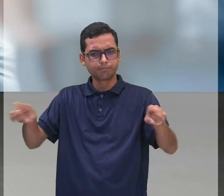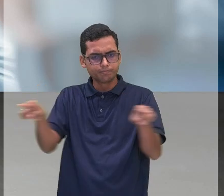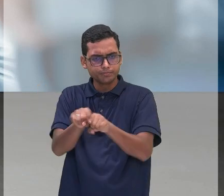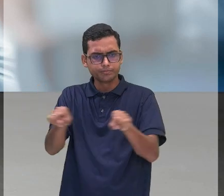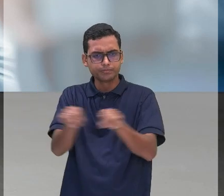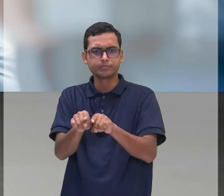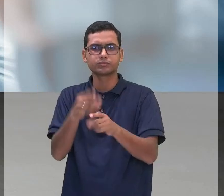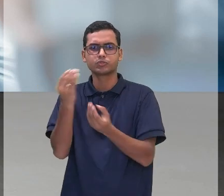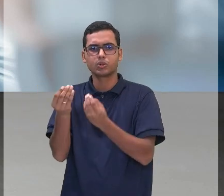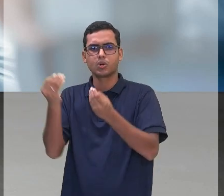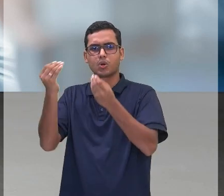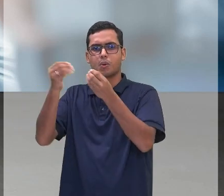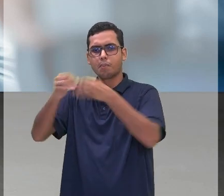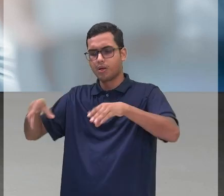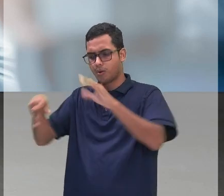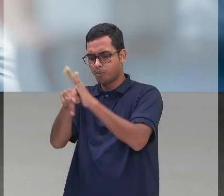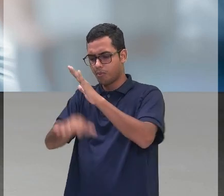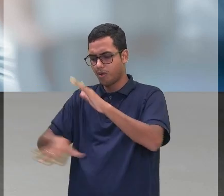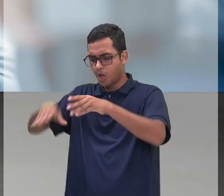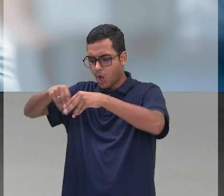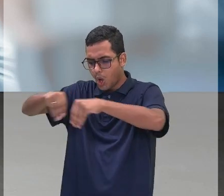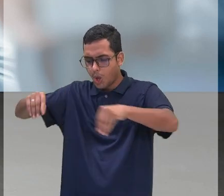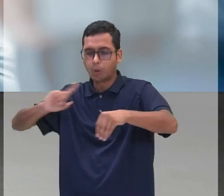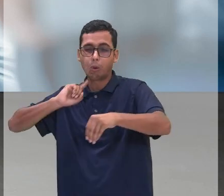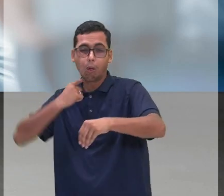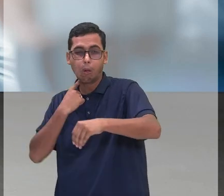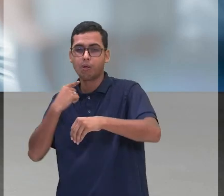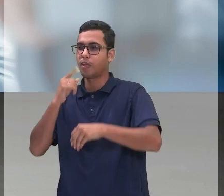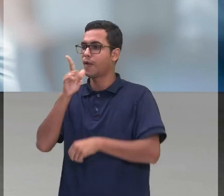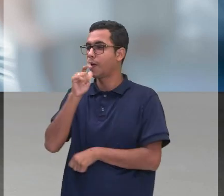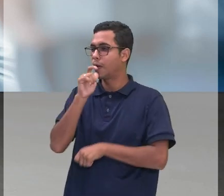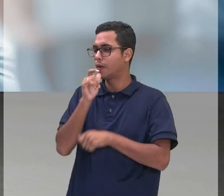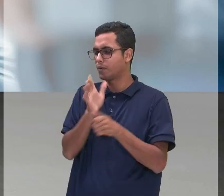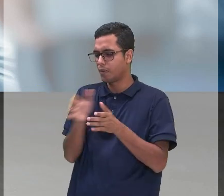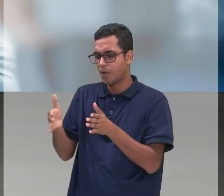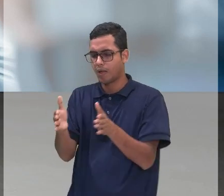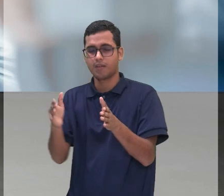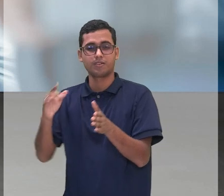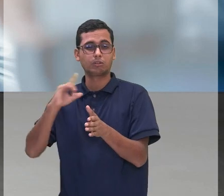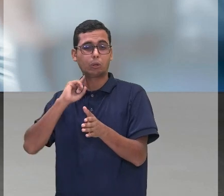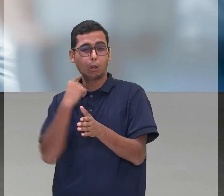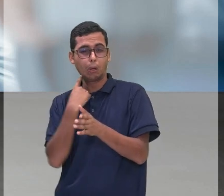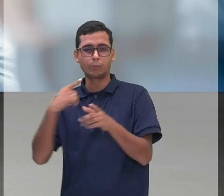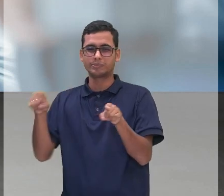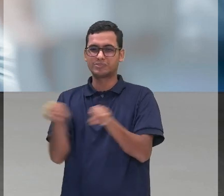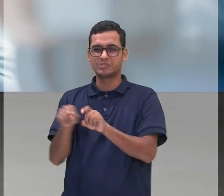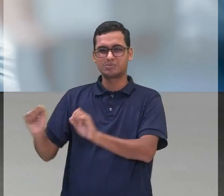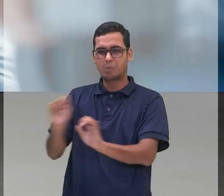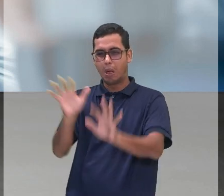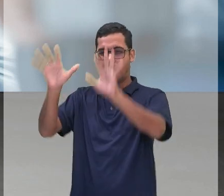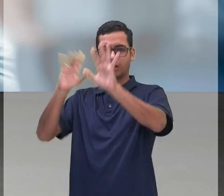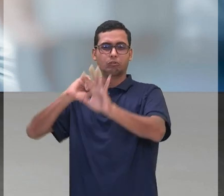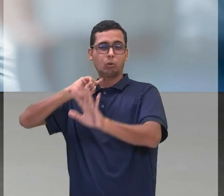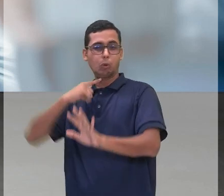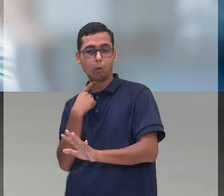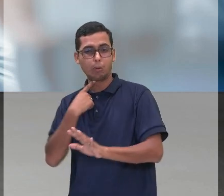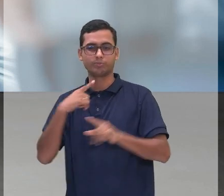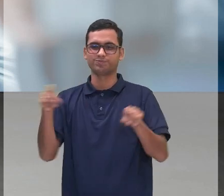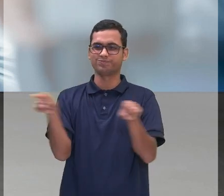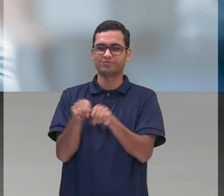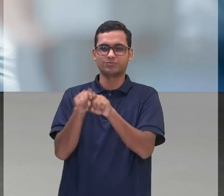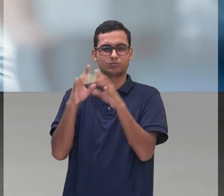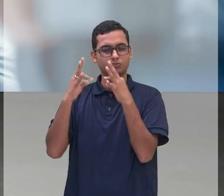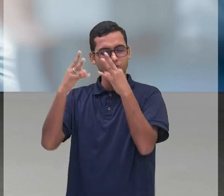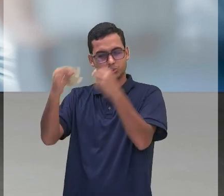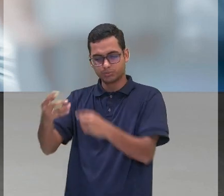ao ambiente, né? A poluição do solo, a poluição da água, a poluição do ar, toda essa relação que vem junto